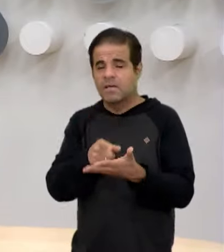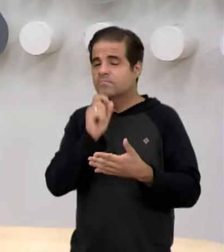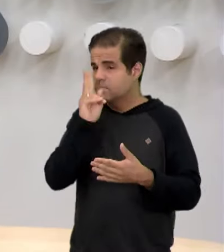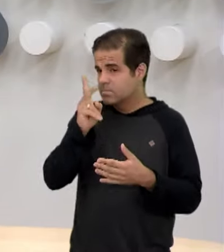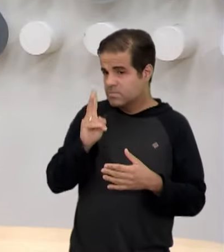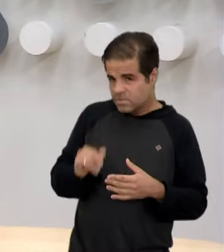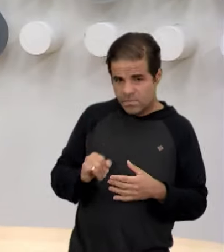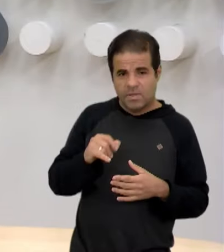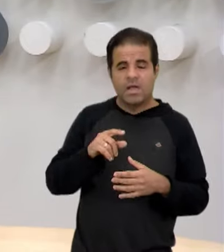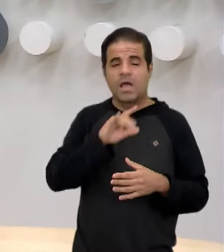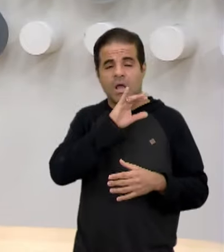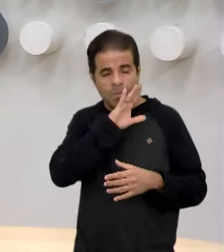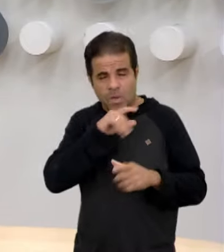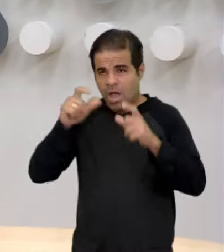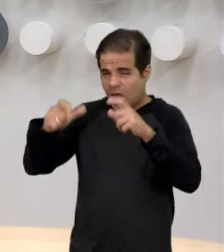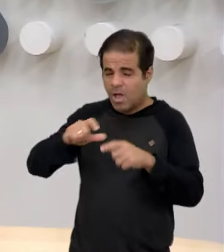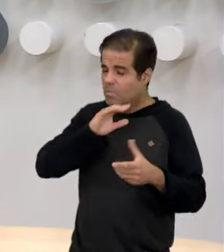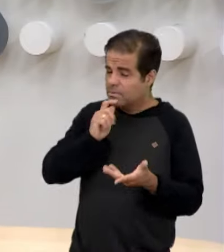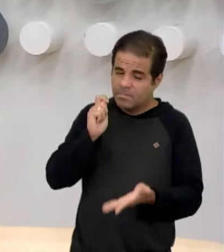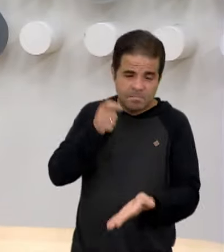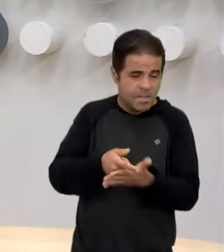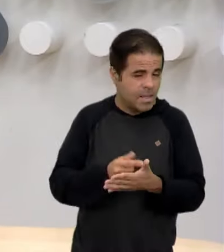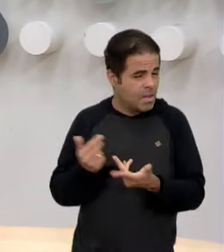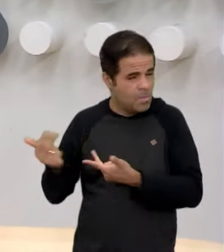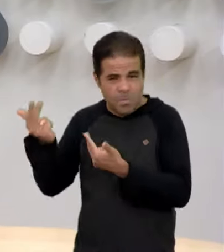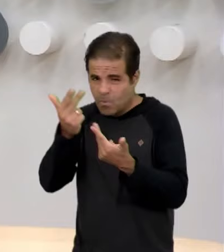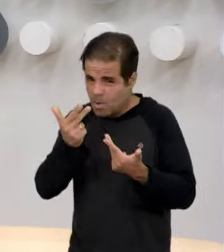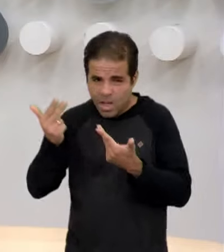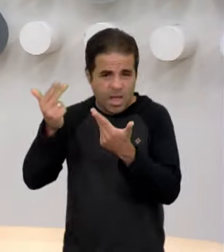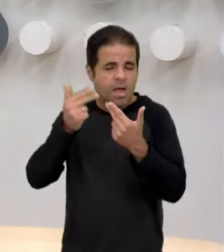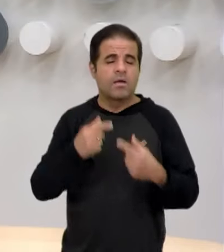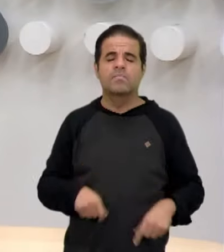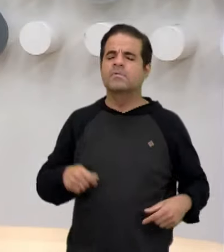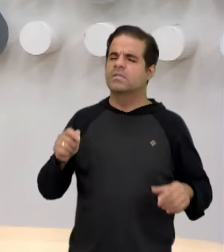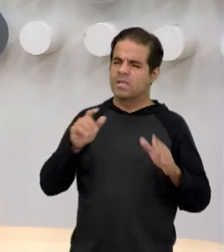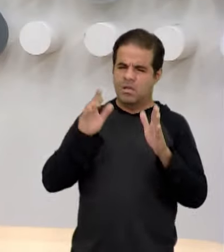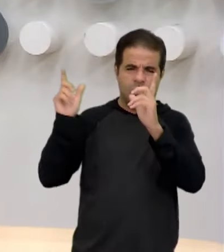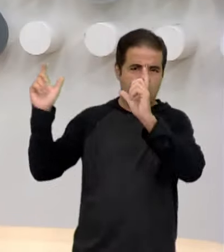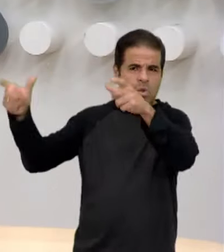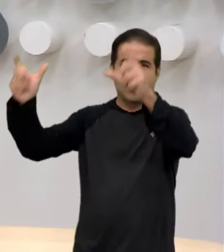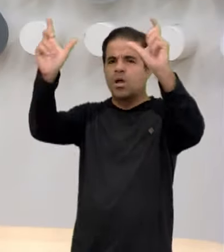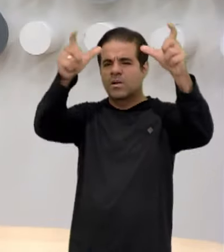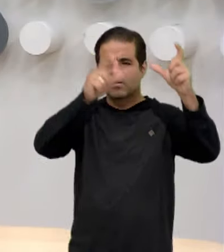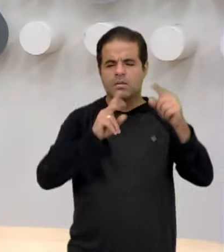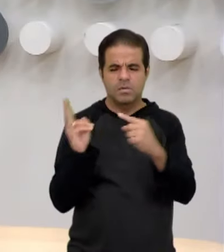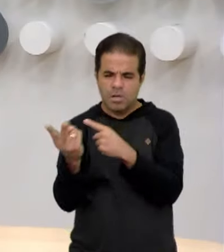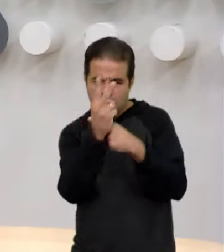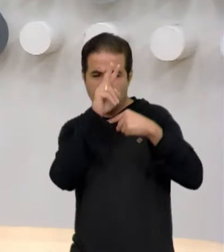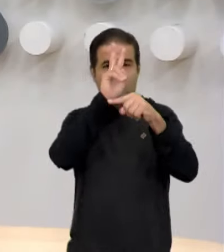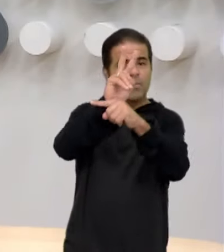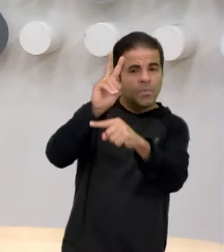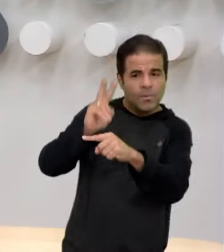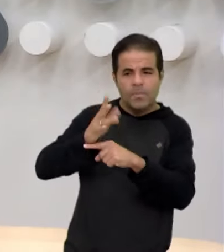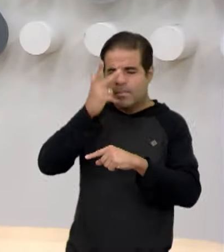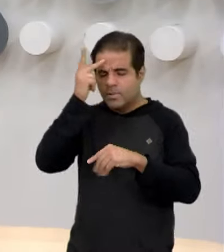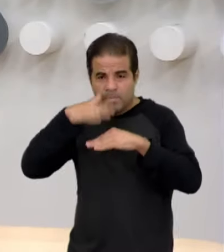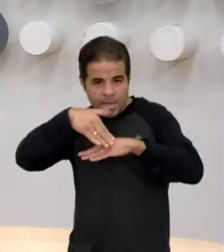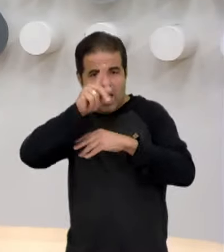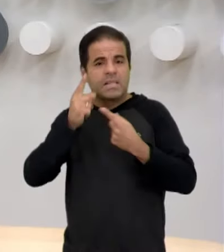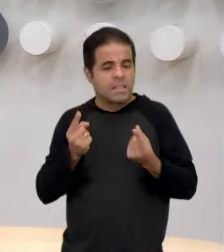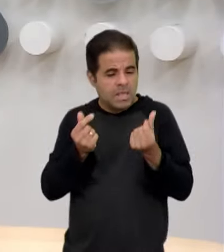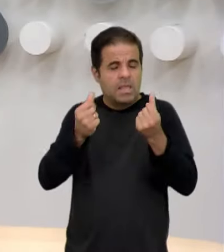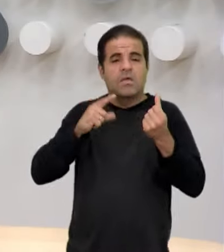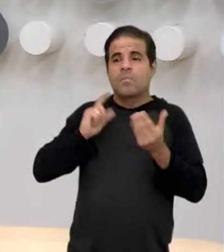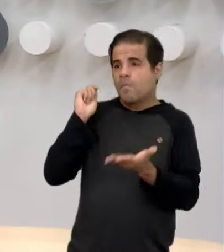estiver num lugar ruim, tá? Mas segue o mesmo esquema, né? A gente tem os camarotes, onde as pessoas que têm mais dinheiro